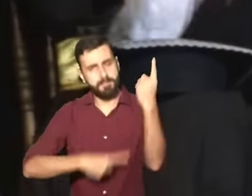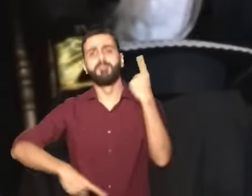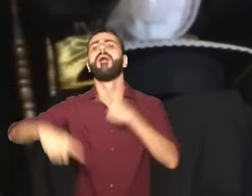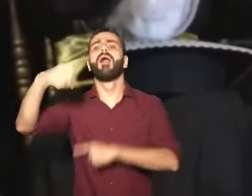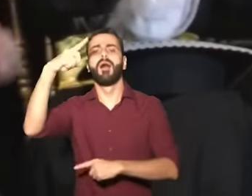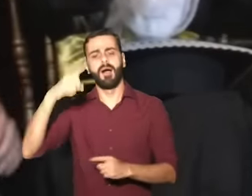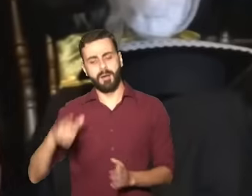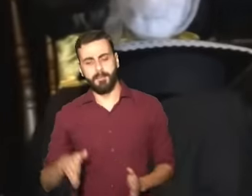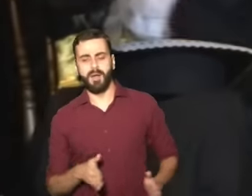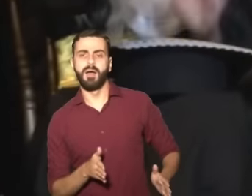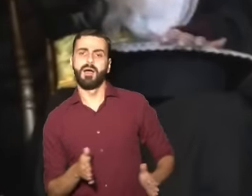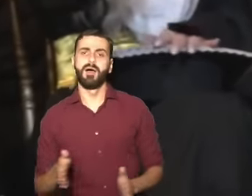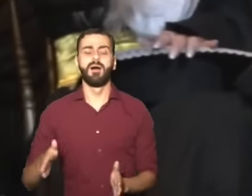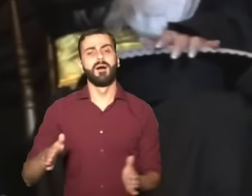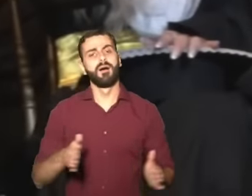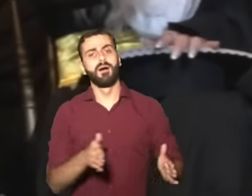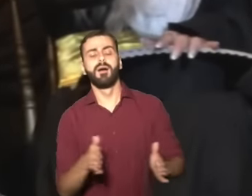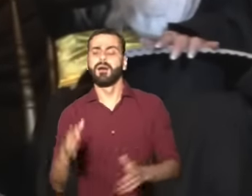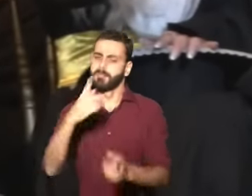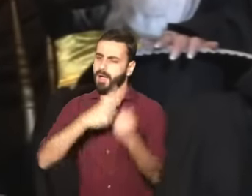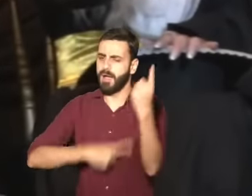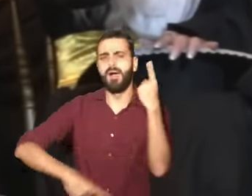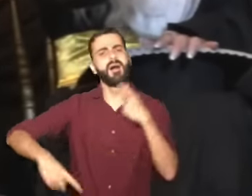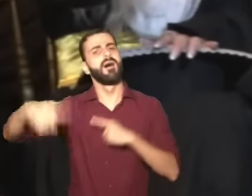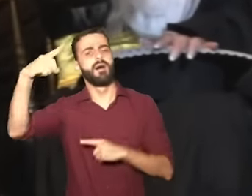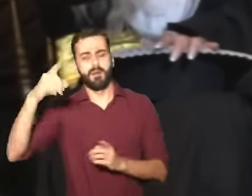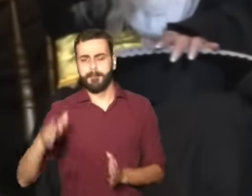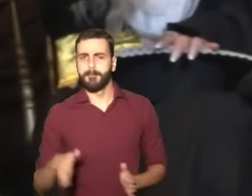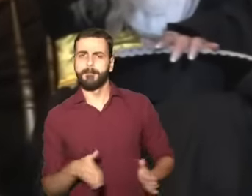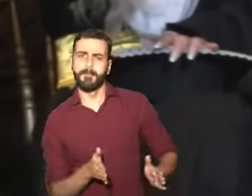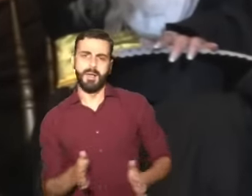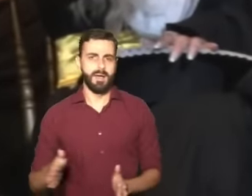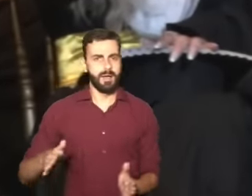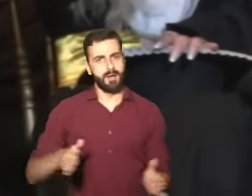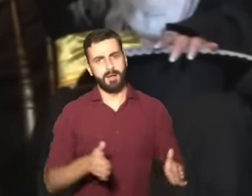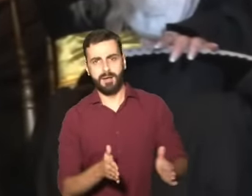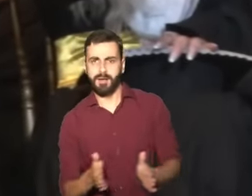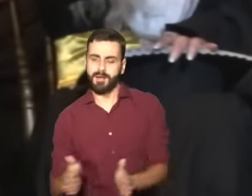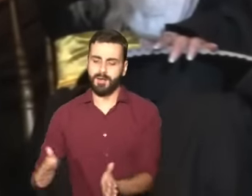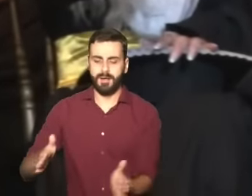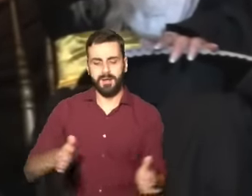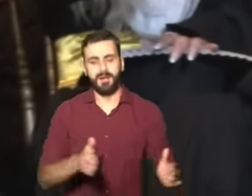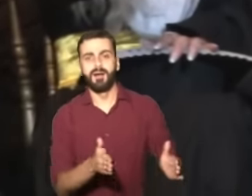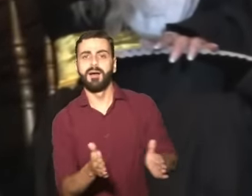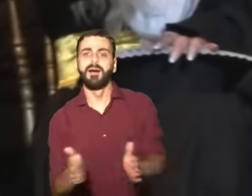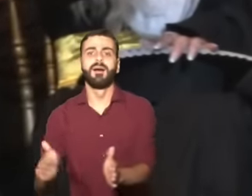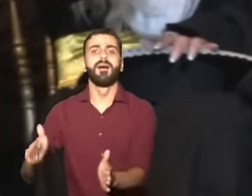mudar. Meu caminho só meu pai. Meu caminho together.